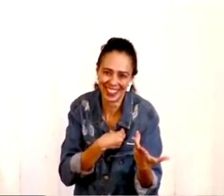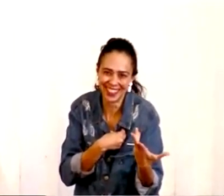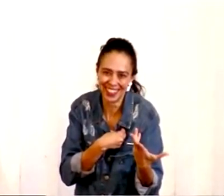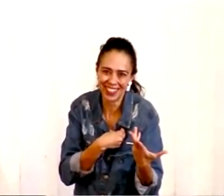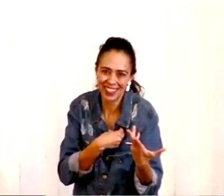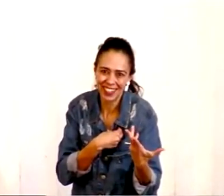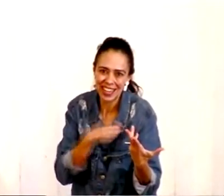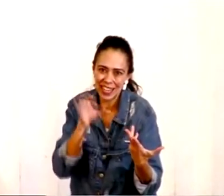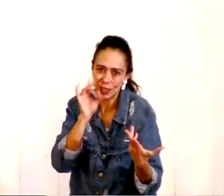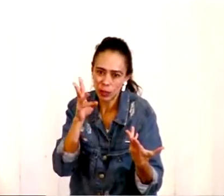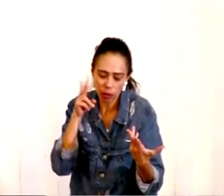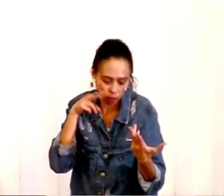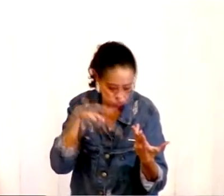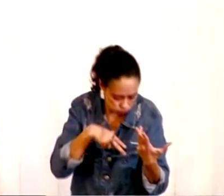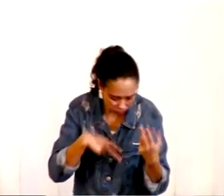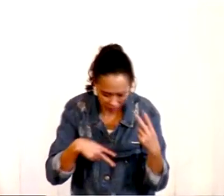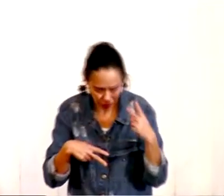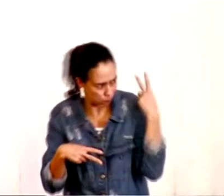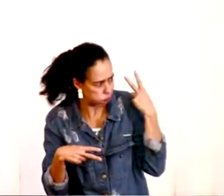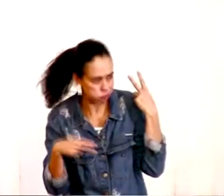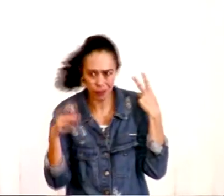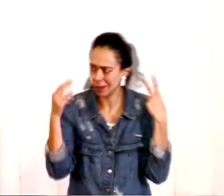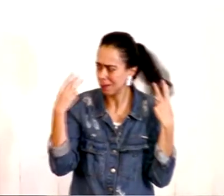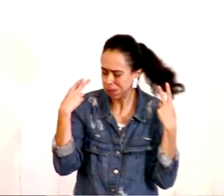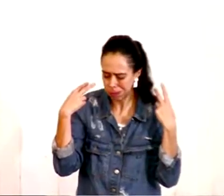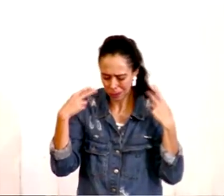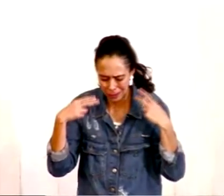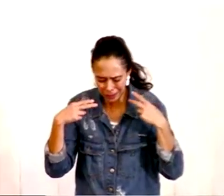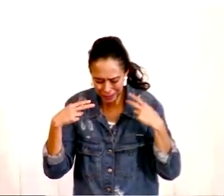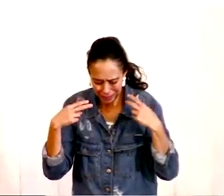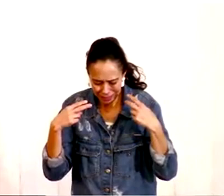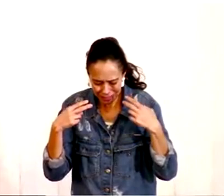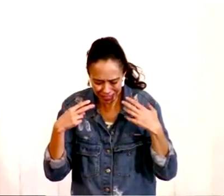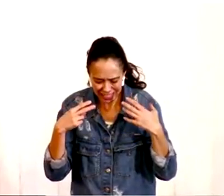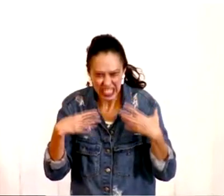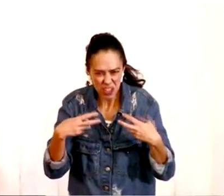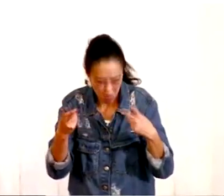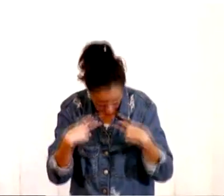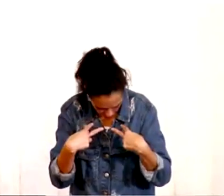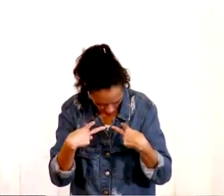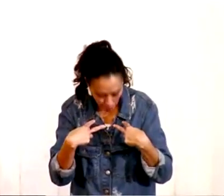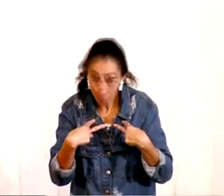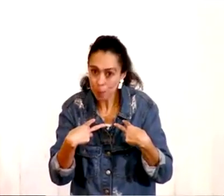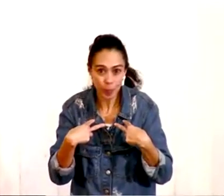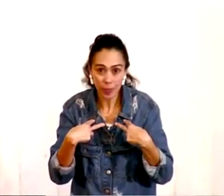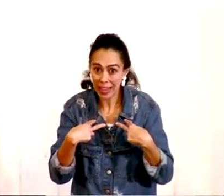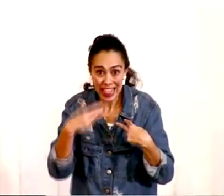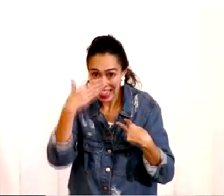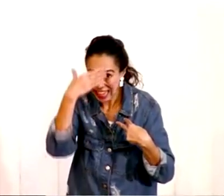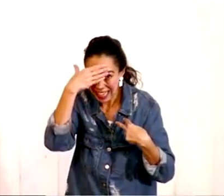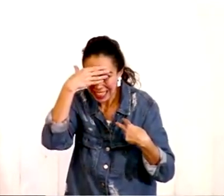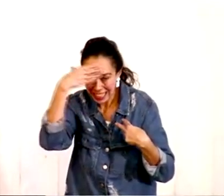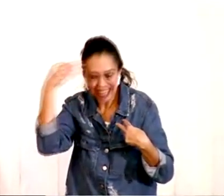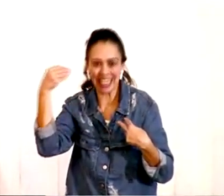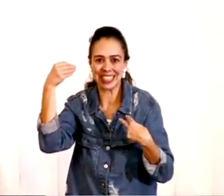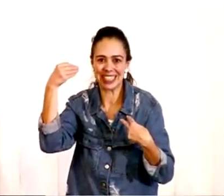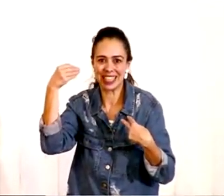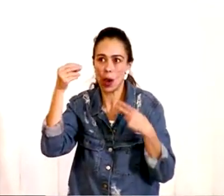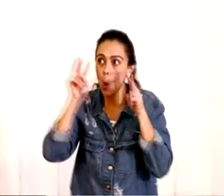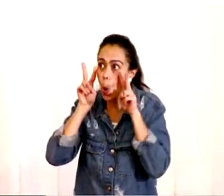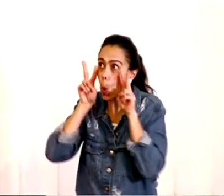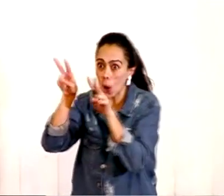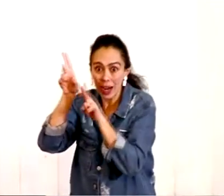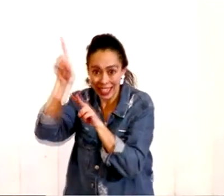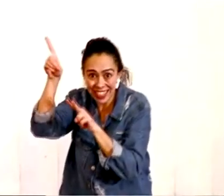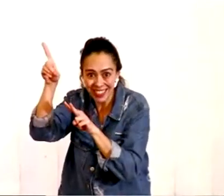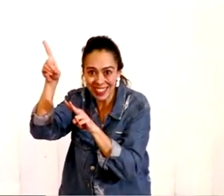Cristo, que de fato perdoou todos os nossos pecados, e se nós tivermos pecados de estimação, que